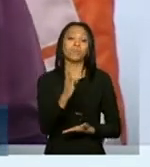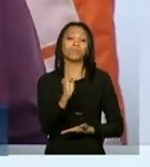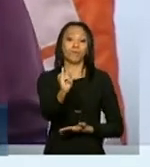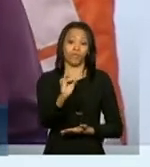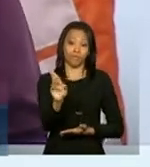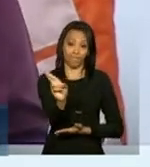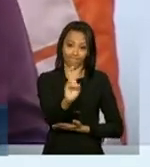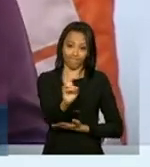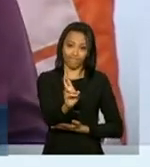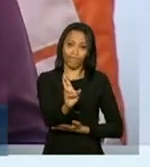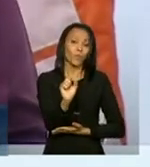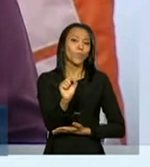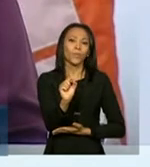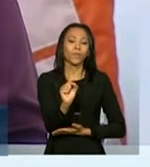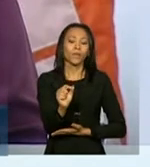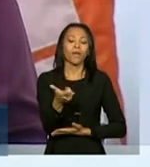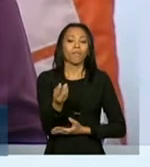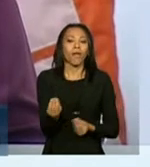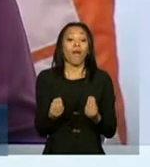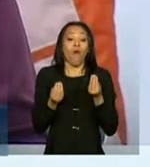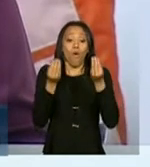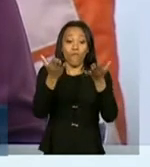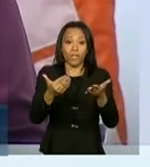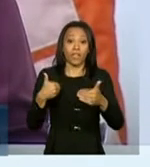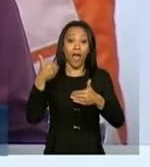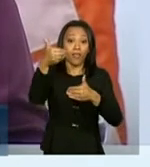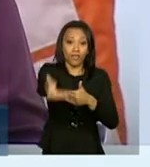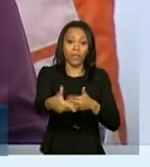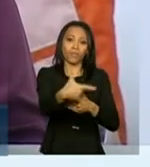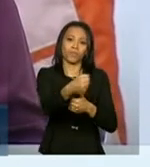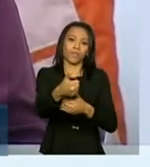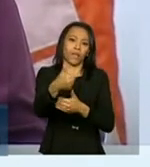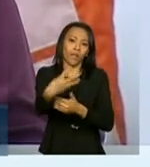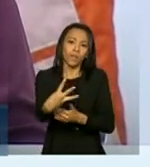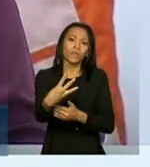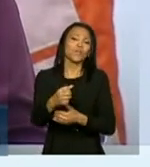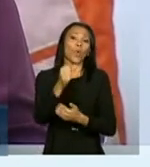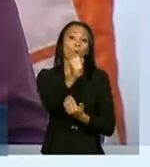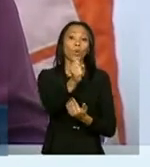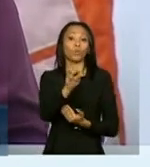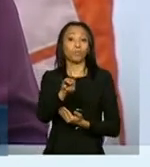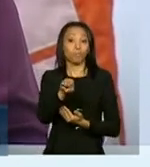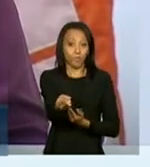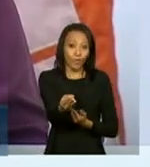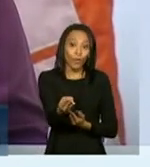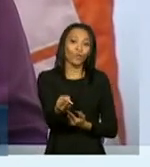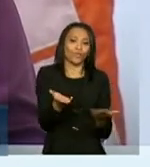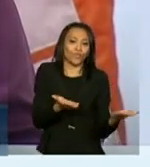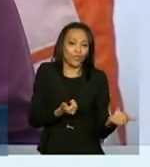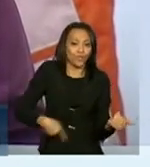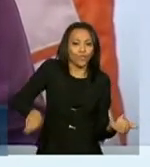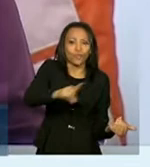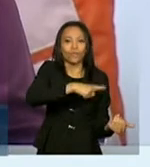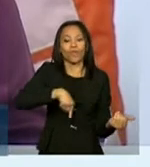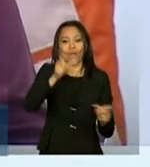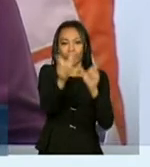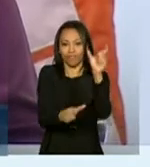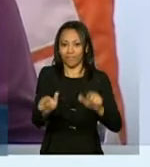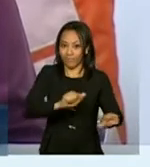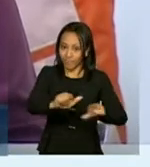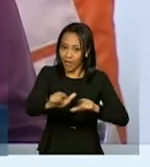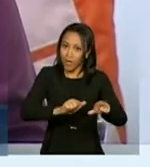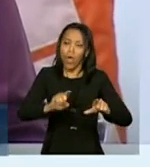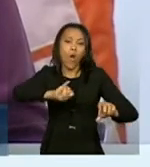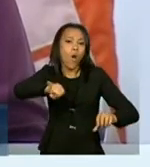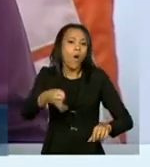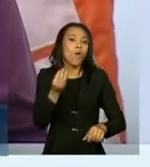reais para oferecer, até 2014, a 8 milhões de jovens e trabalhadores a oportunidade